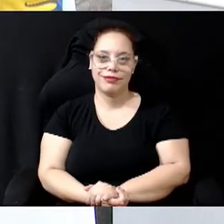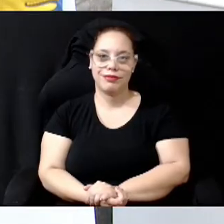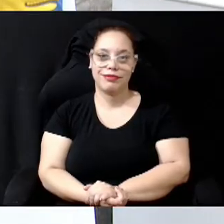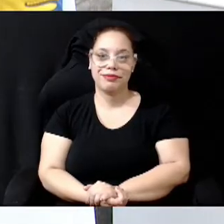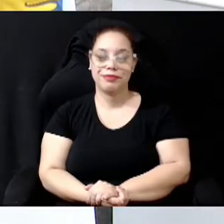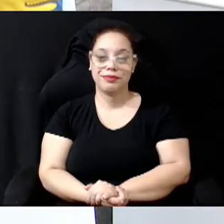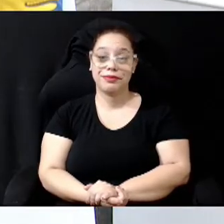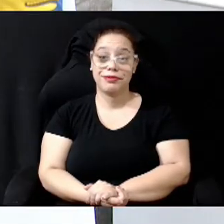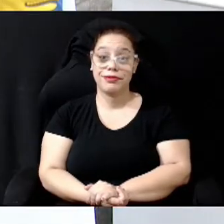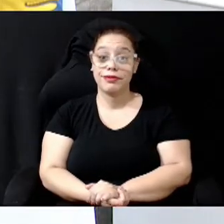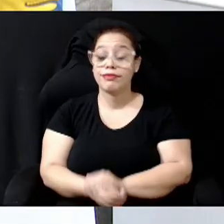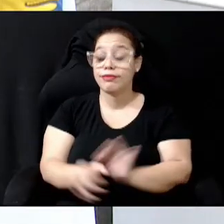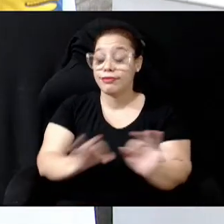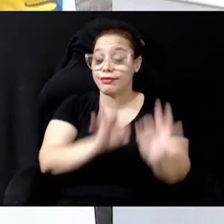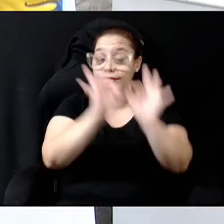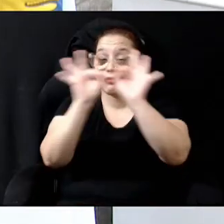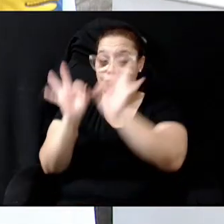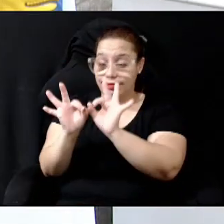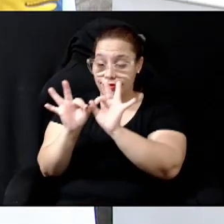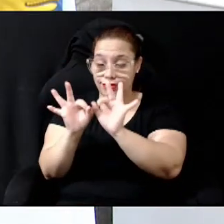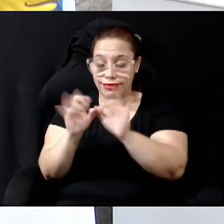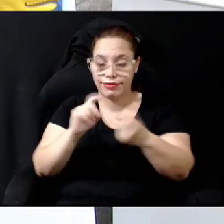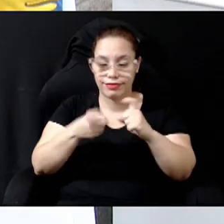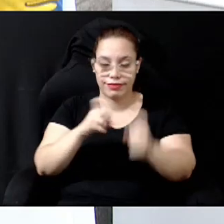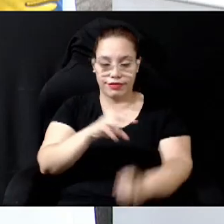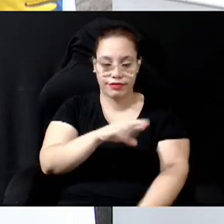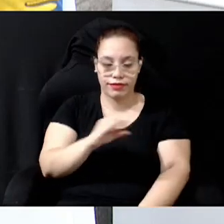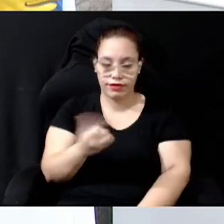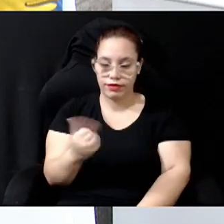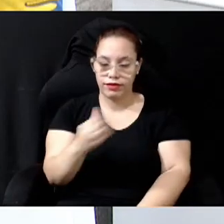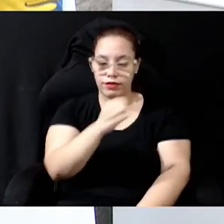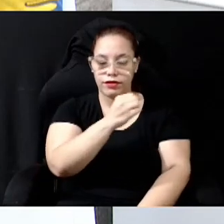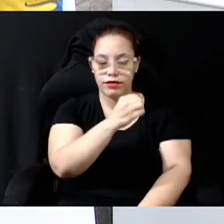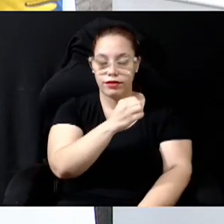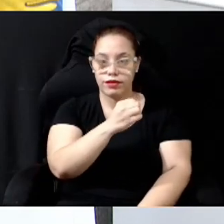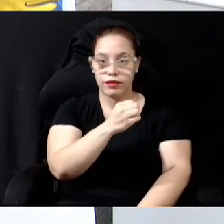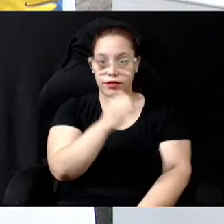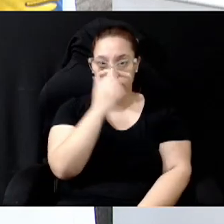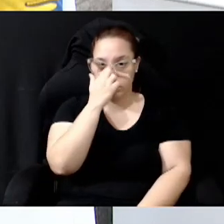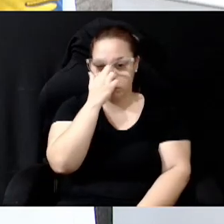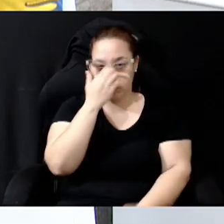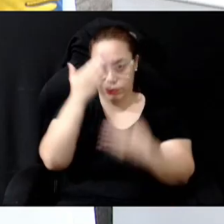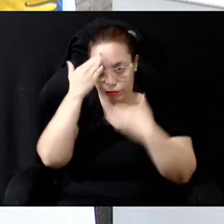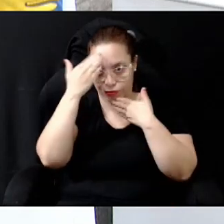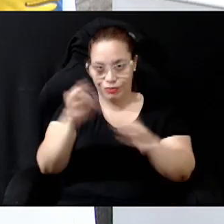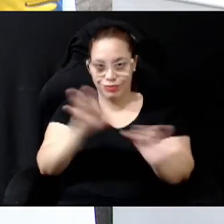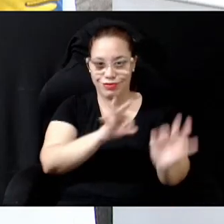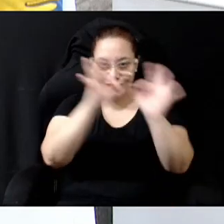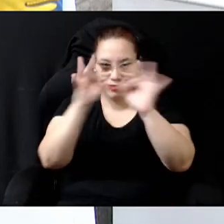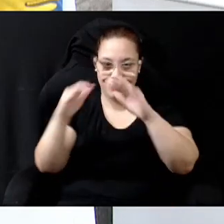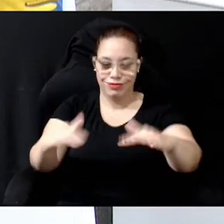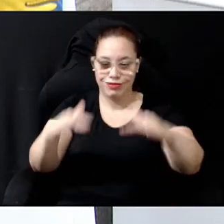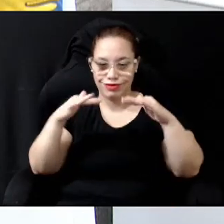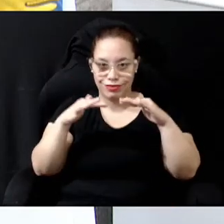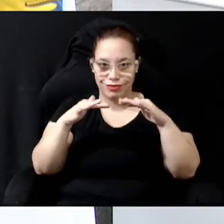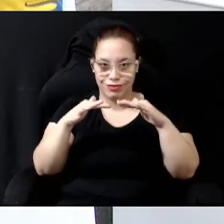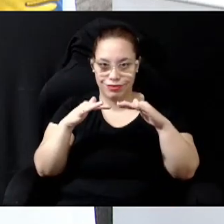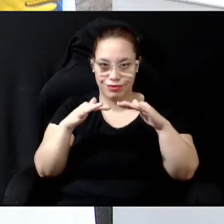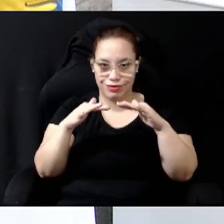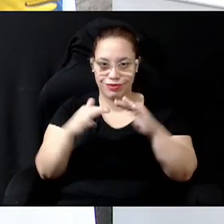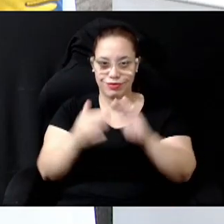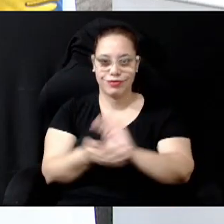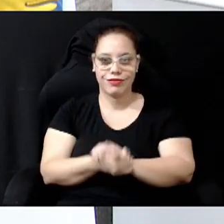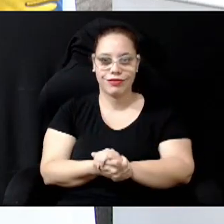Você acompanhou, então, a reunião ordinária de número 66. Nós agradecemos a sua audiência, a sua companhia